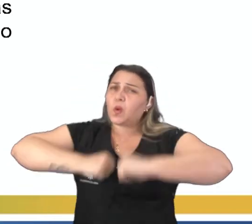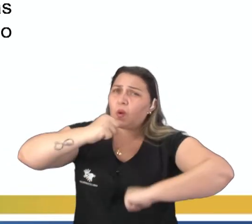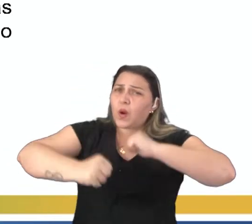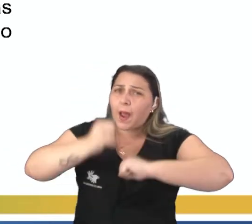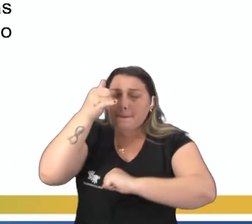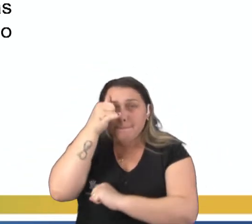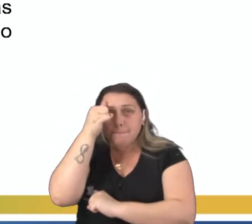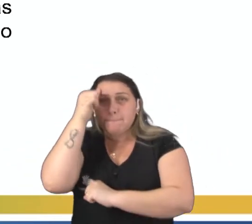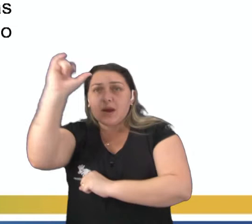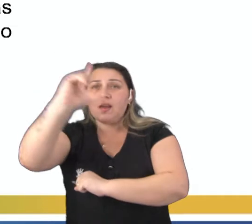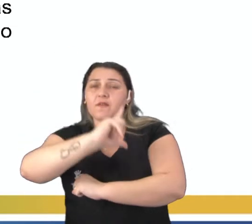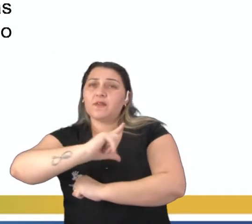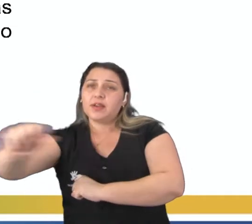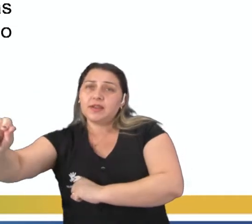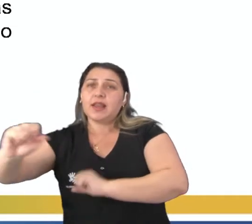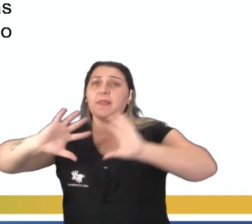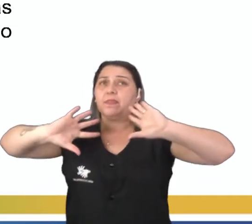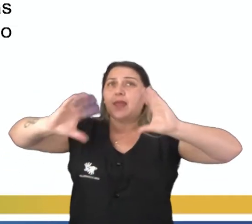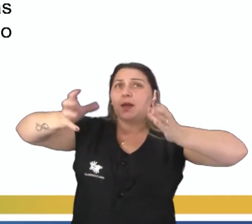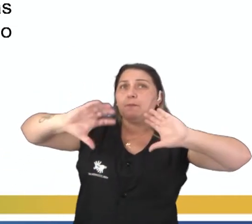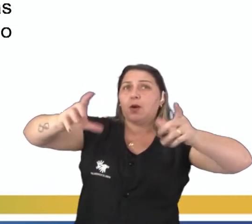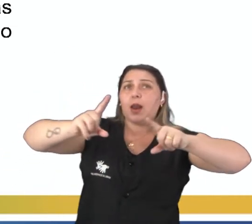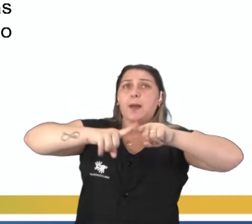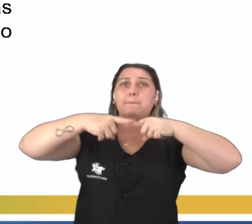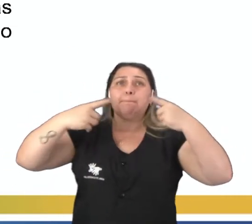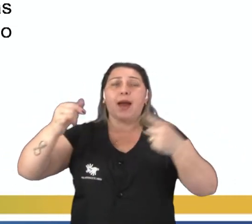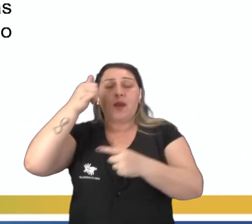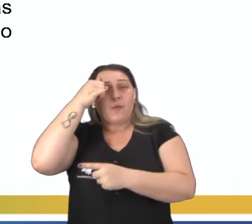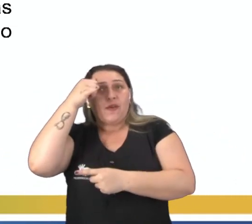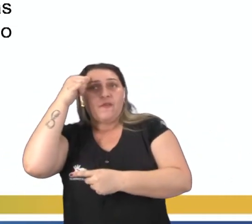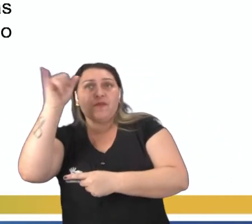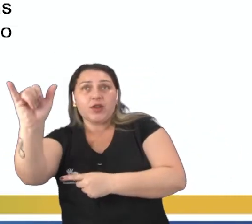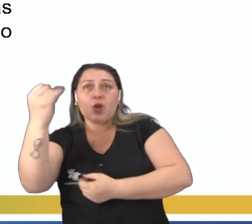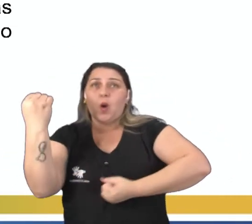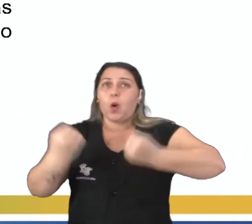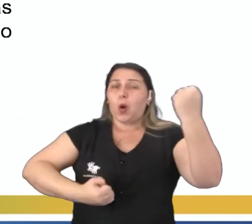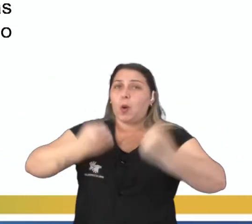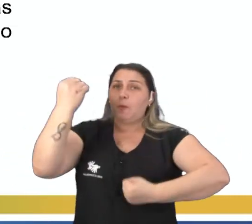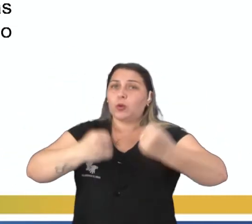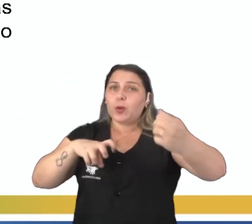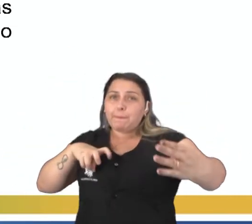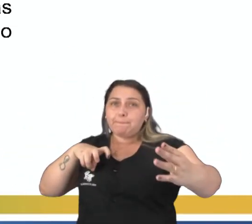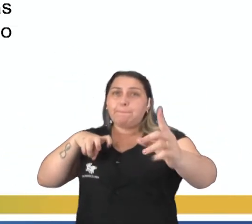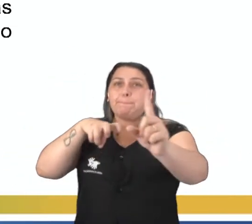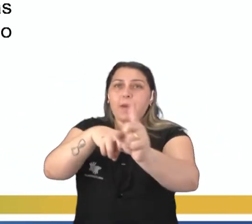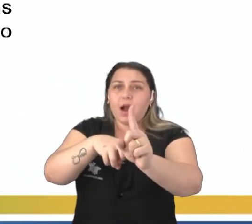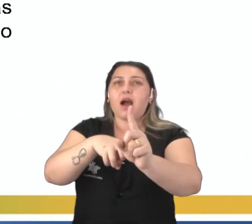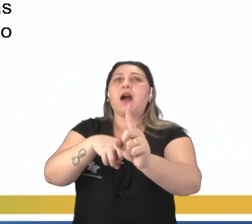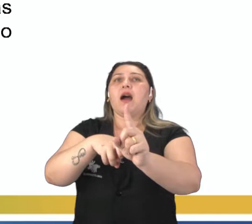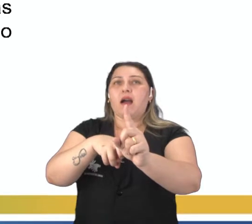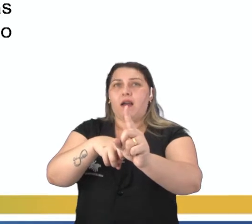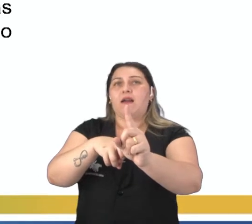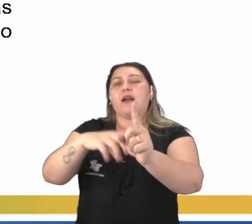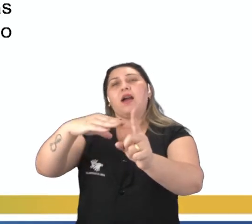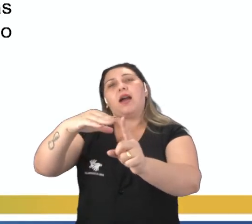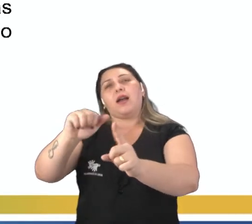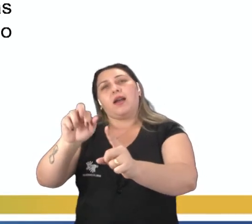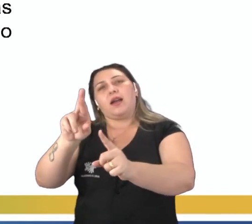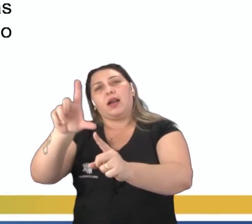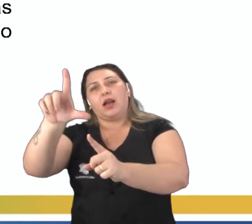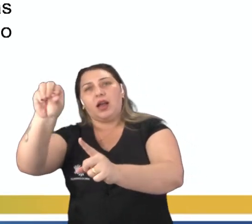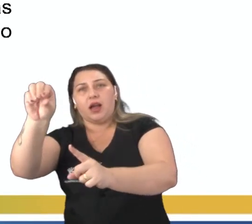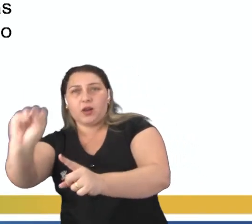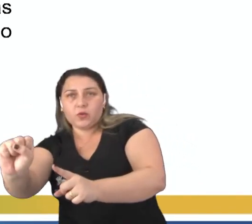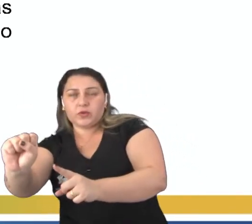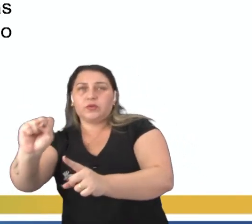para evitar a saída da pelota, mas não evitou o motorista desatento. Microconto de Carlos